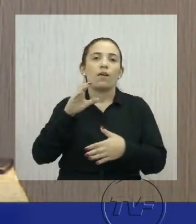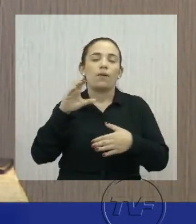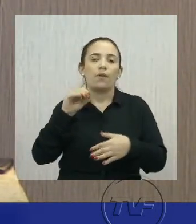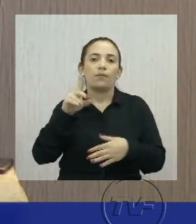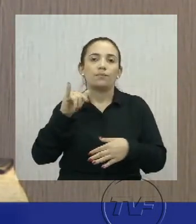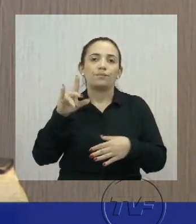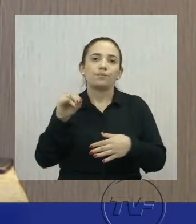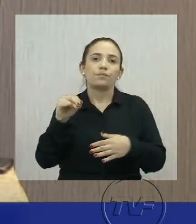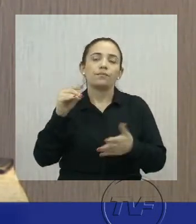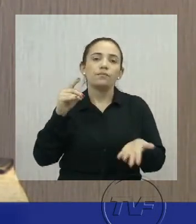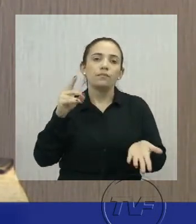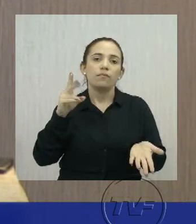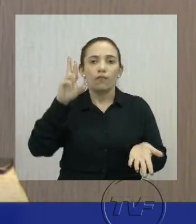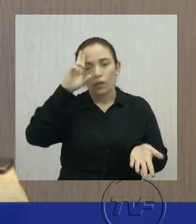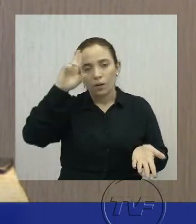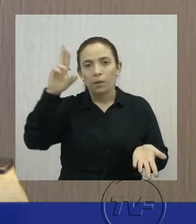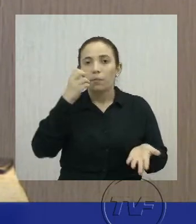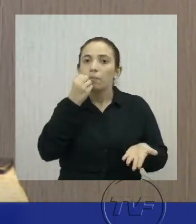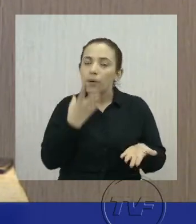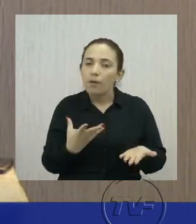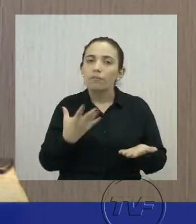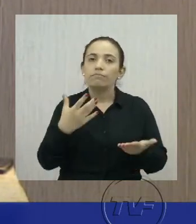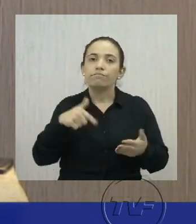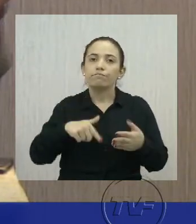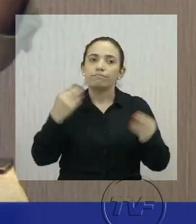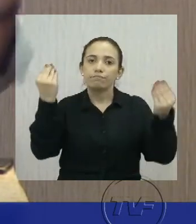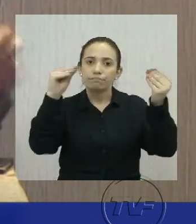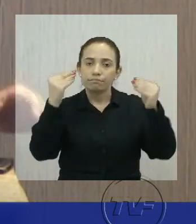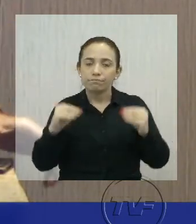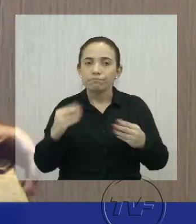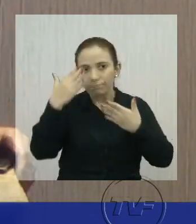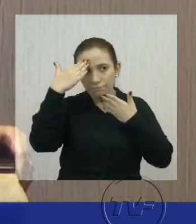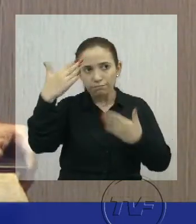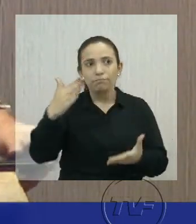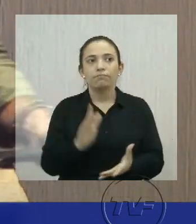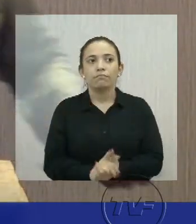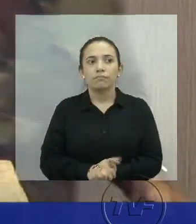possa ser um tijolinho a mais para a gente aperfeiçoar essa construção. Muito obrigado.